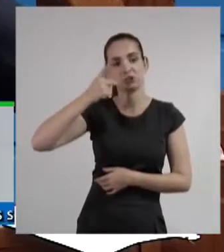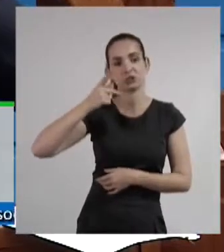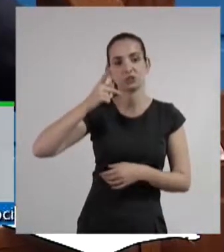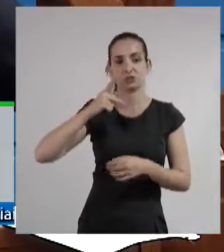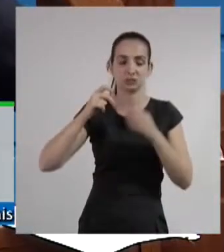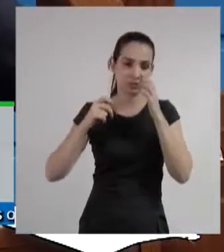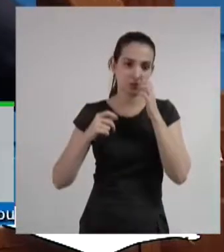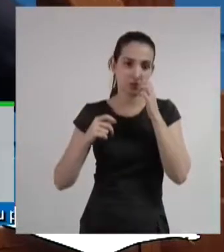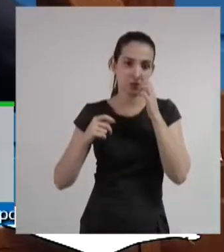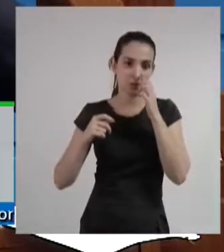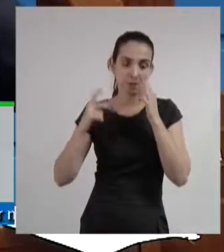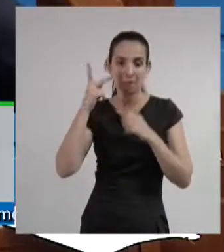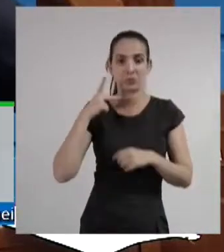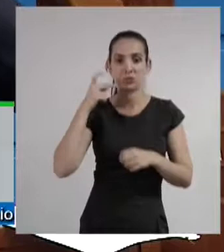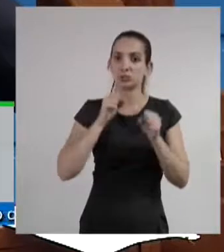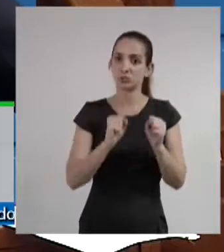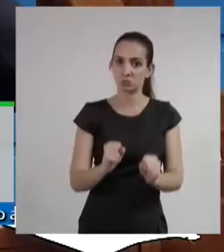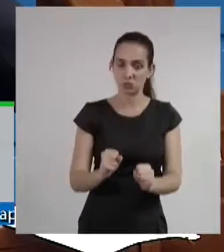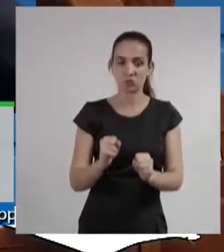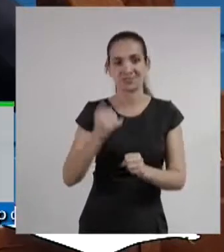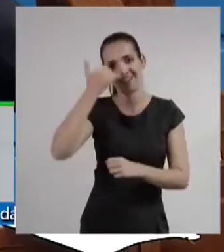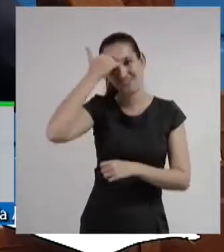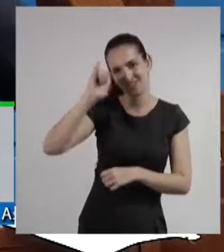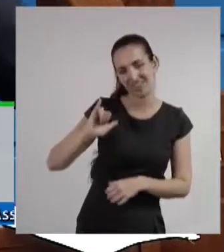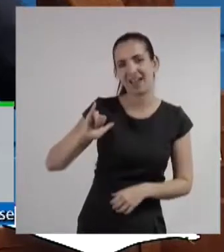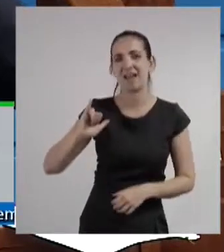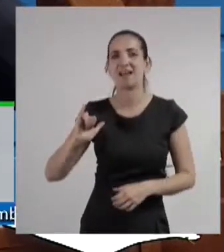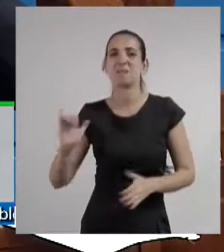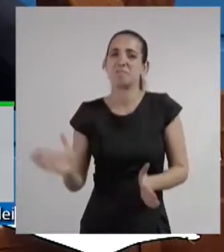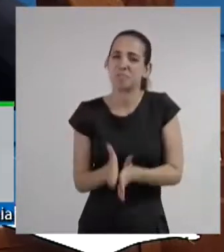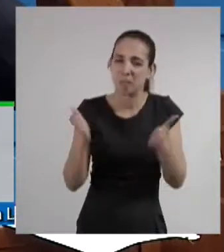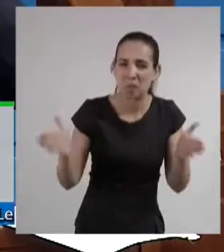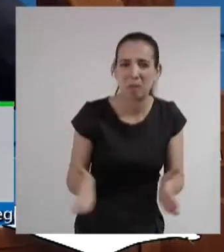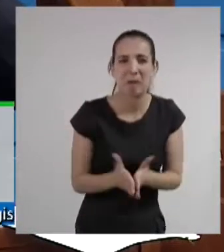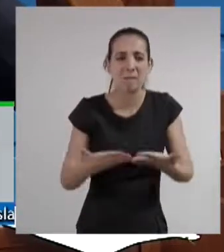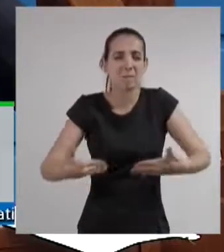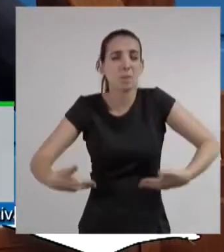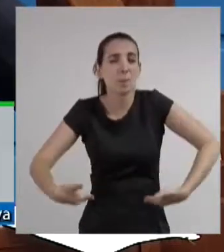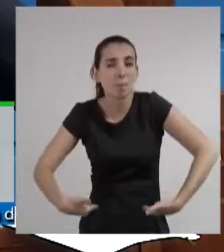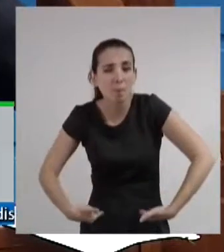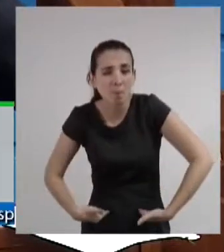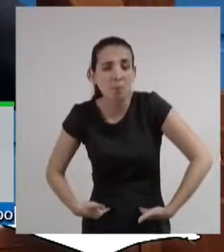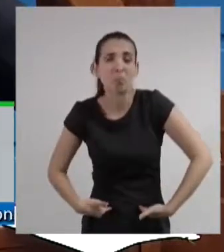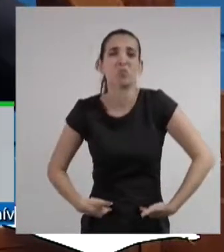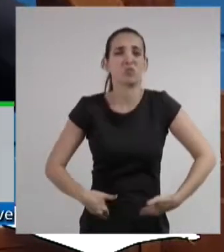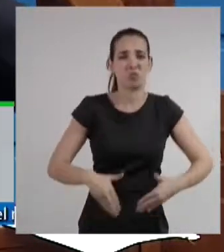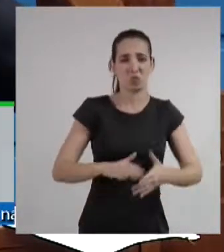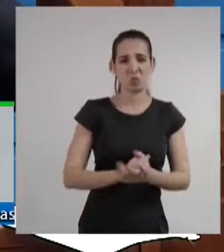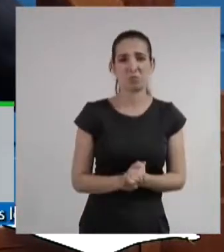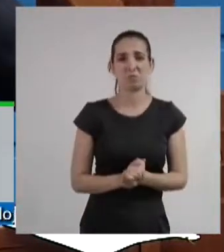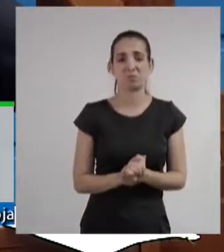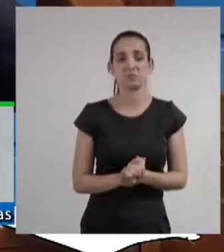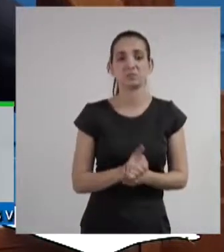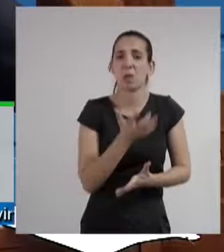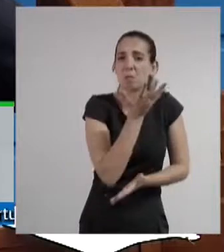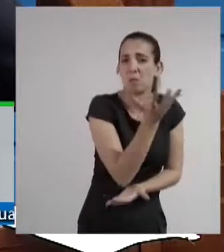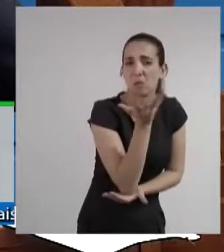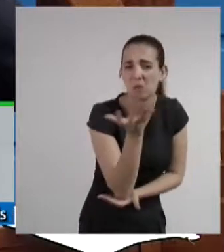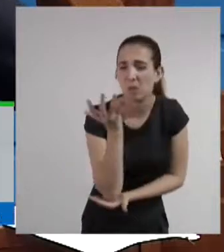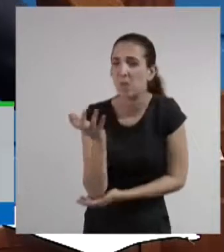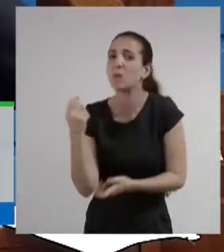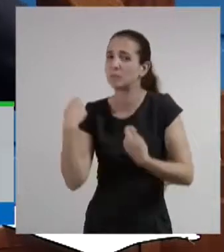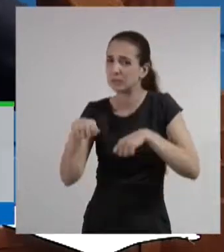de combate à miséria, combate à fome, combate à pobreza, políticas que